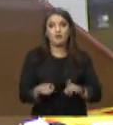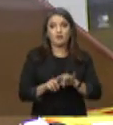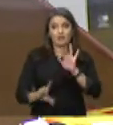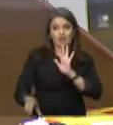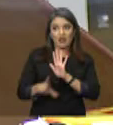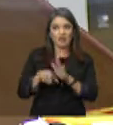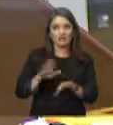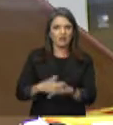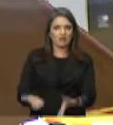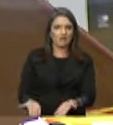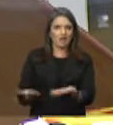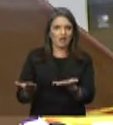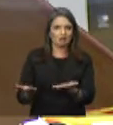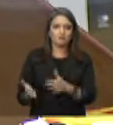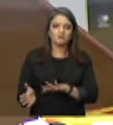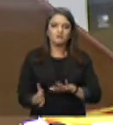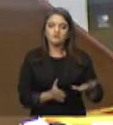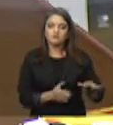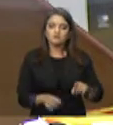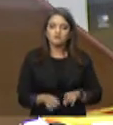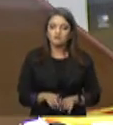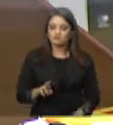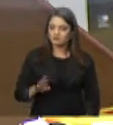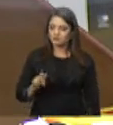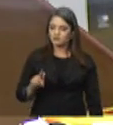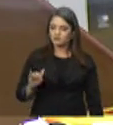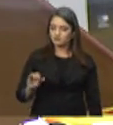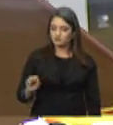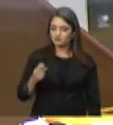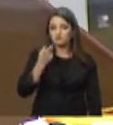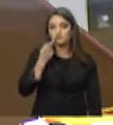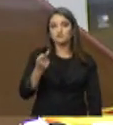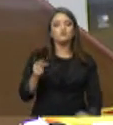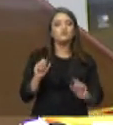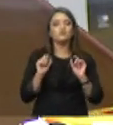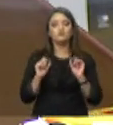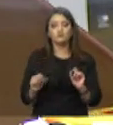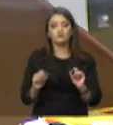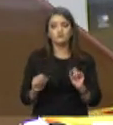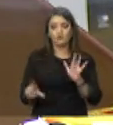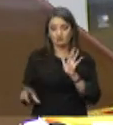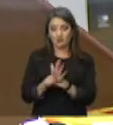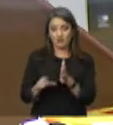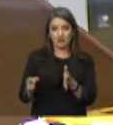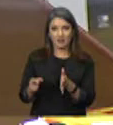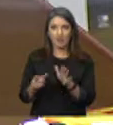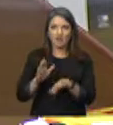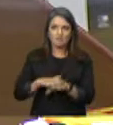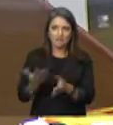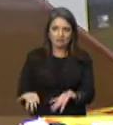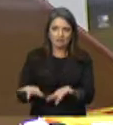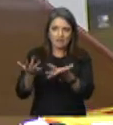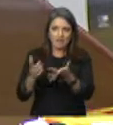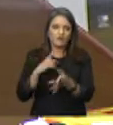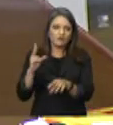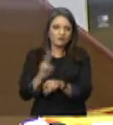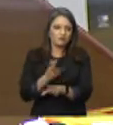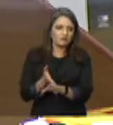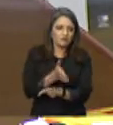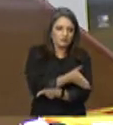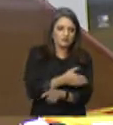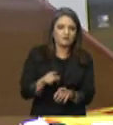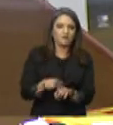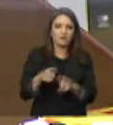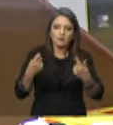Regis Fernandes de Oliveira ainda no regime condicional pretérito já afirmava que a retroação da lei mais benéfica deveria incidir no